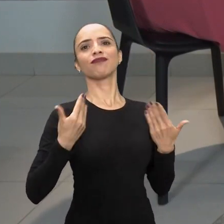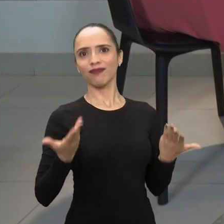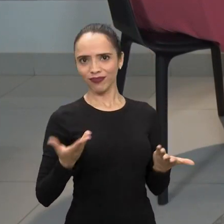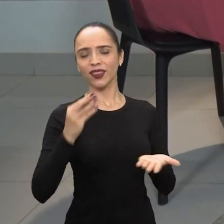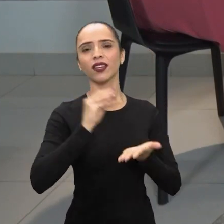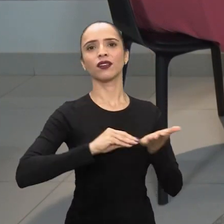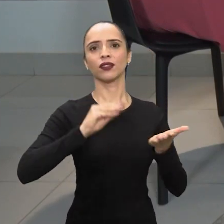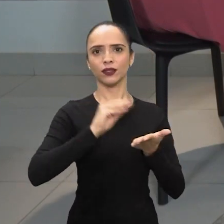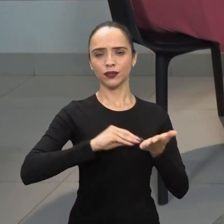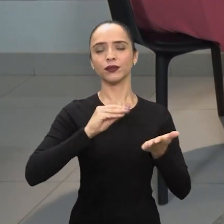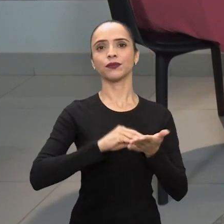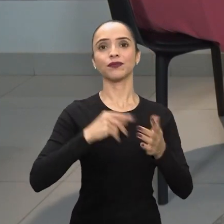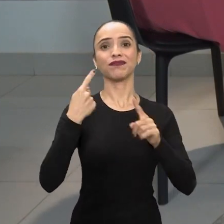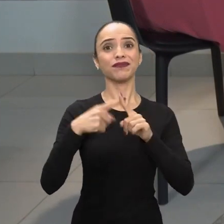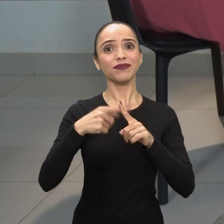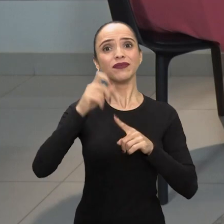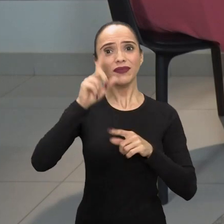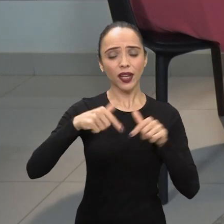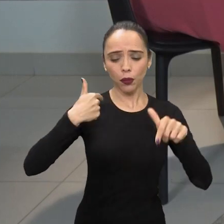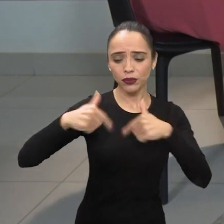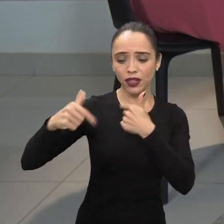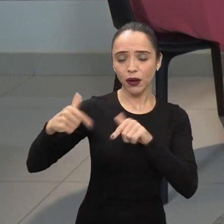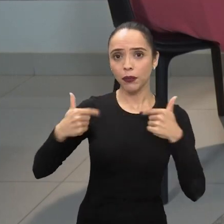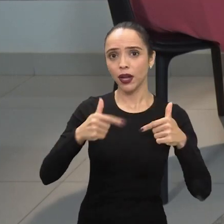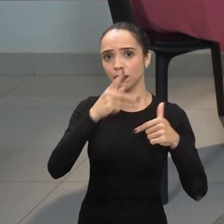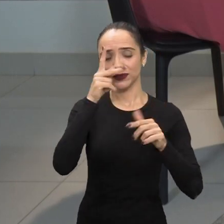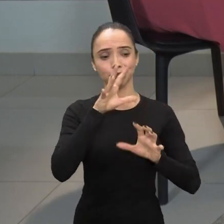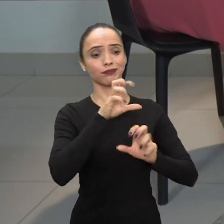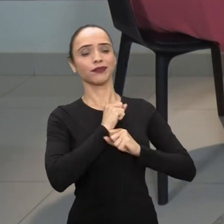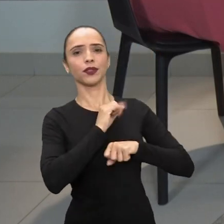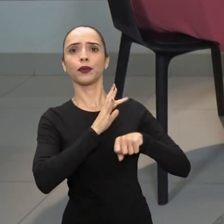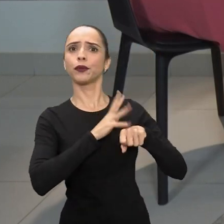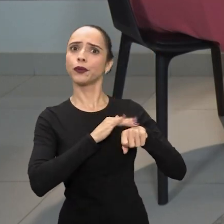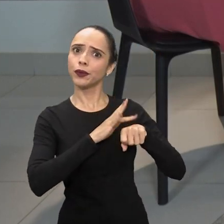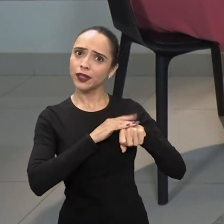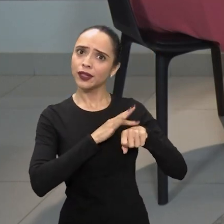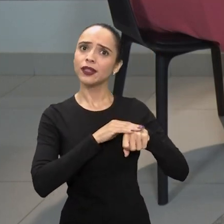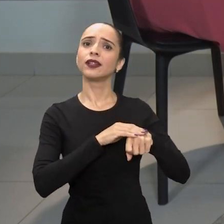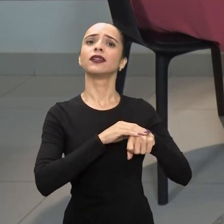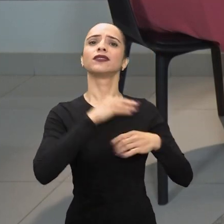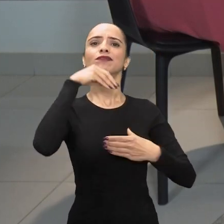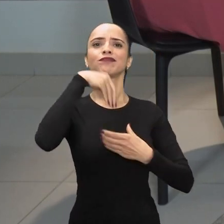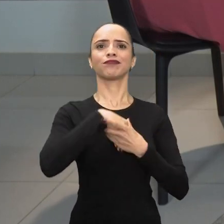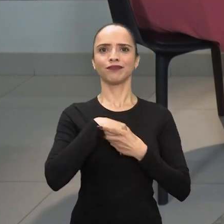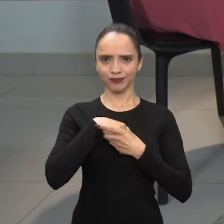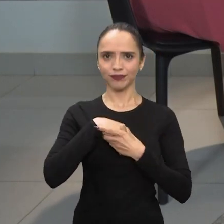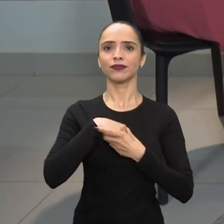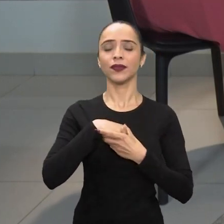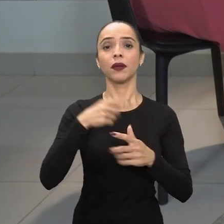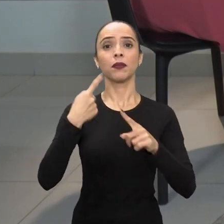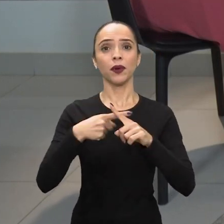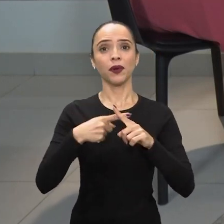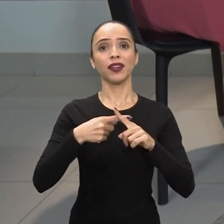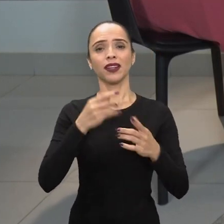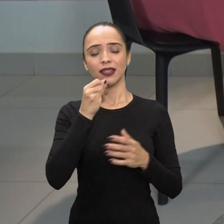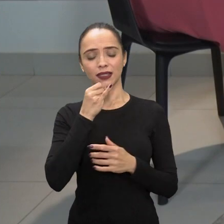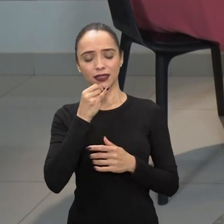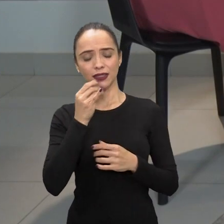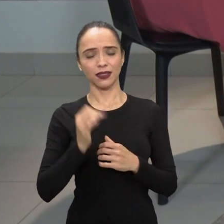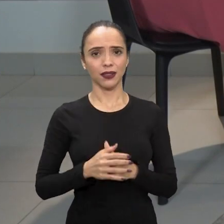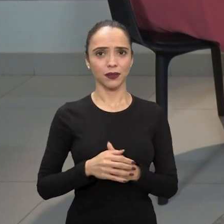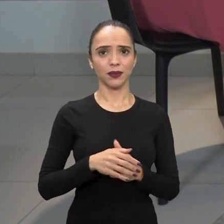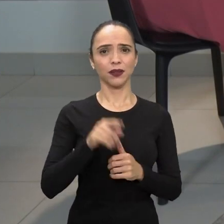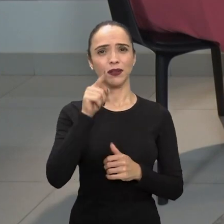porque essa é uma atividade que adoece não é você enfrenta situações